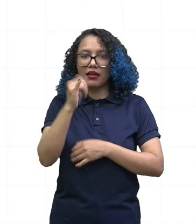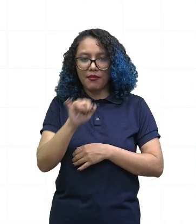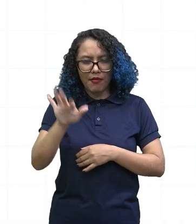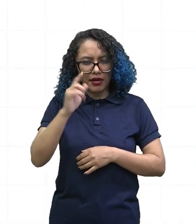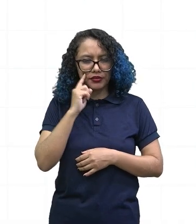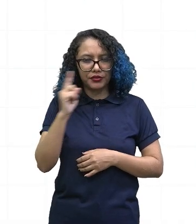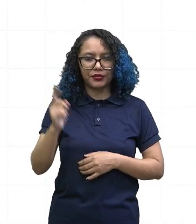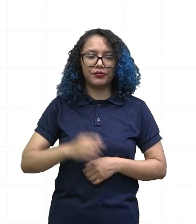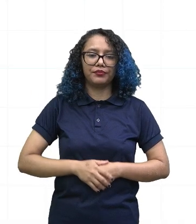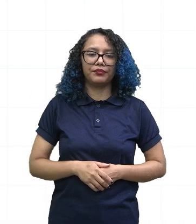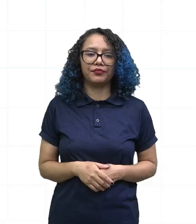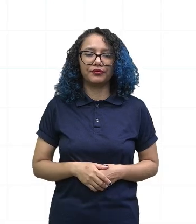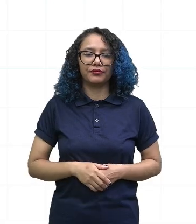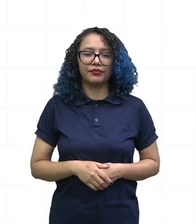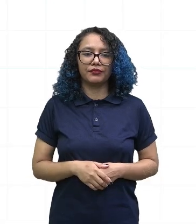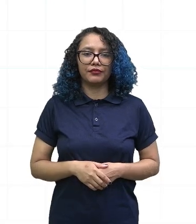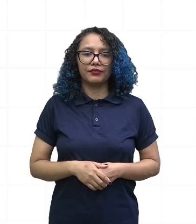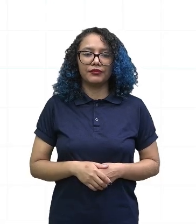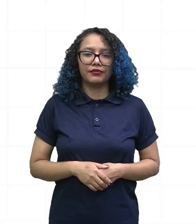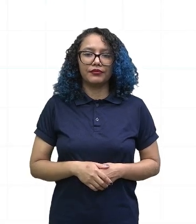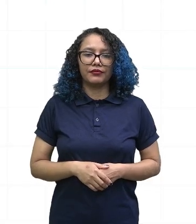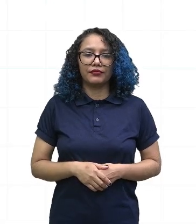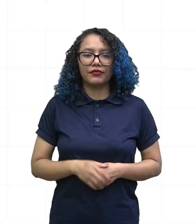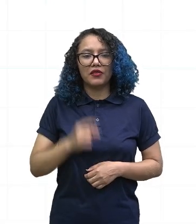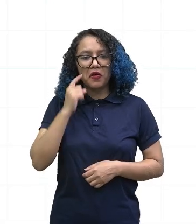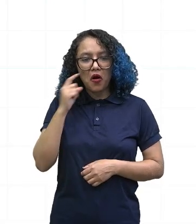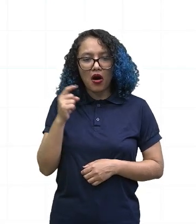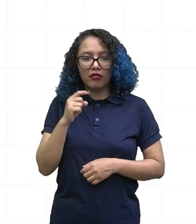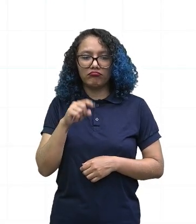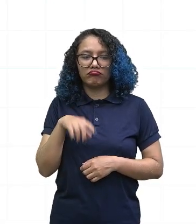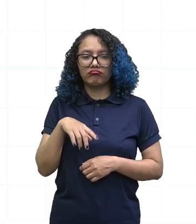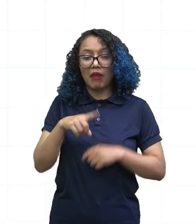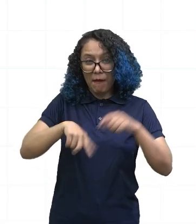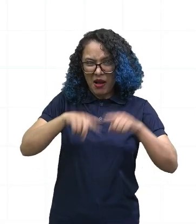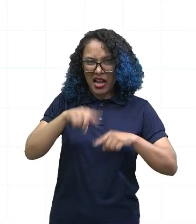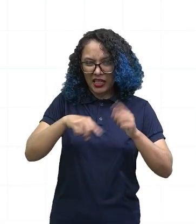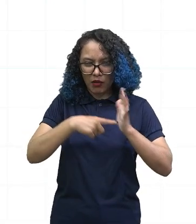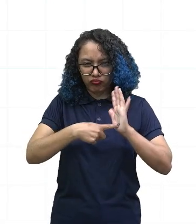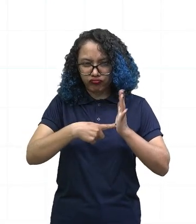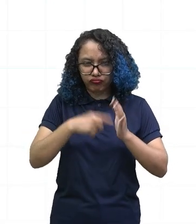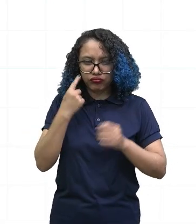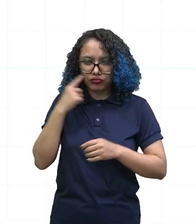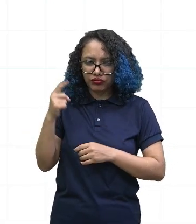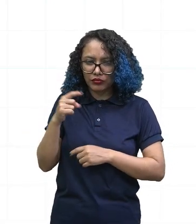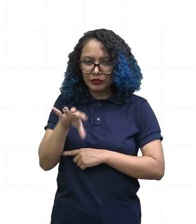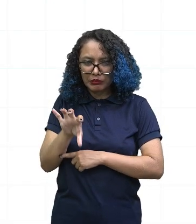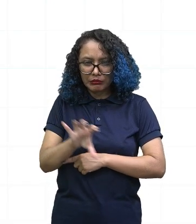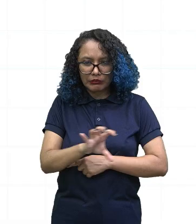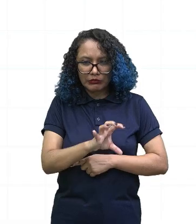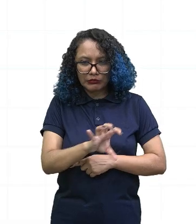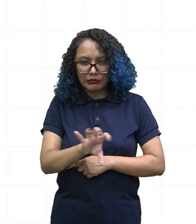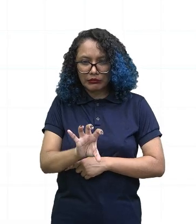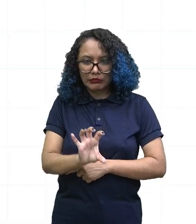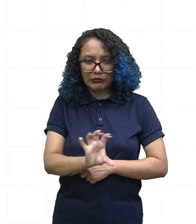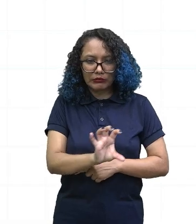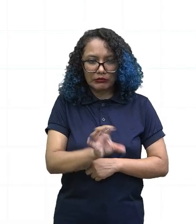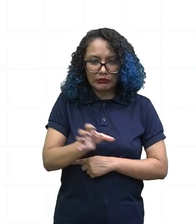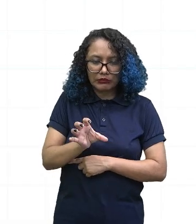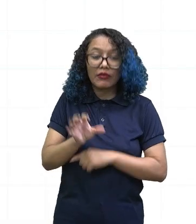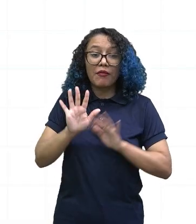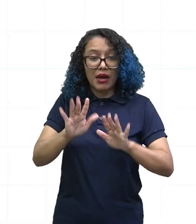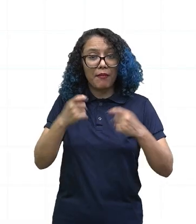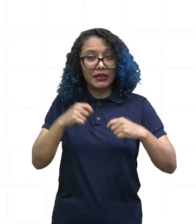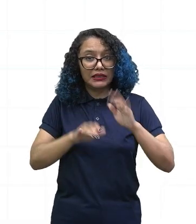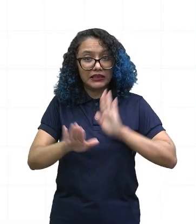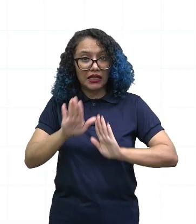então, tem um trator ali, mas deve ser feito com manejo, né?